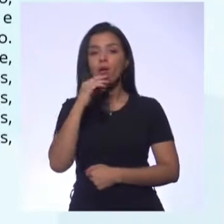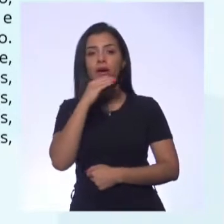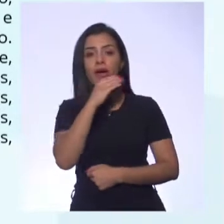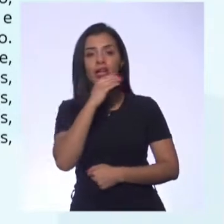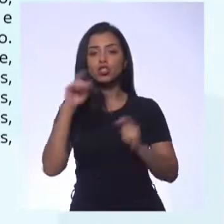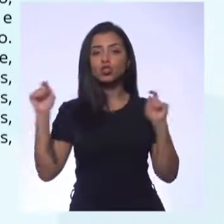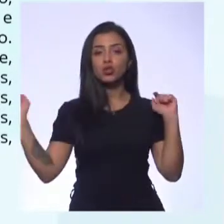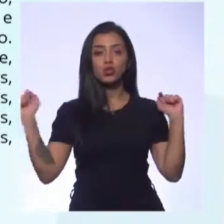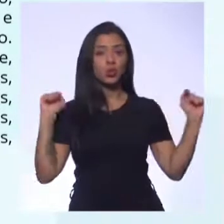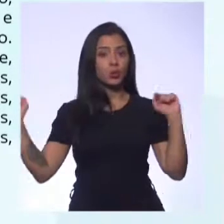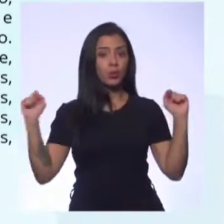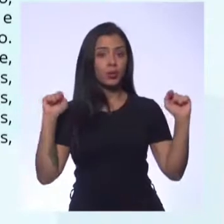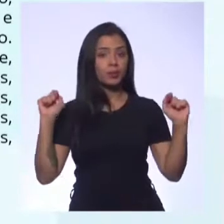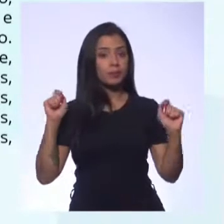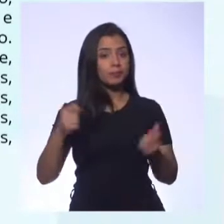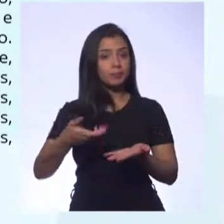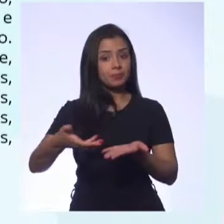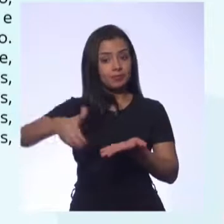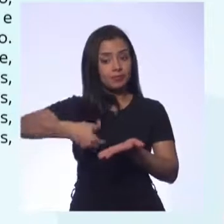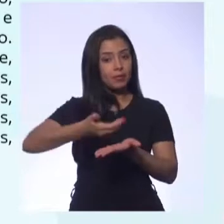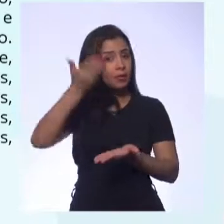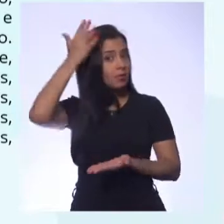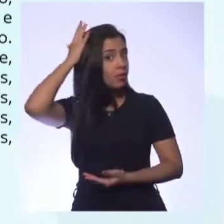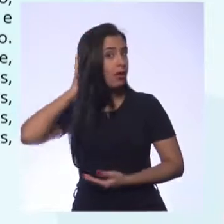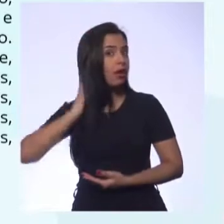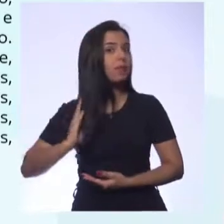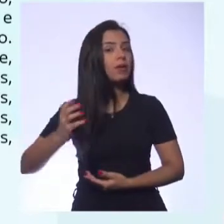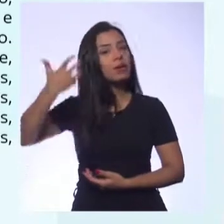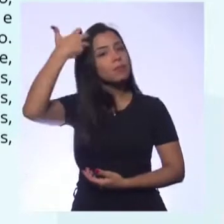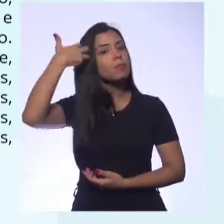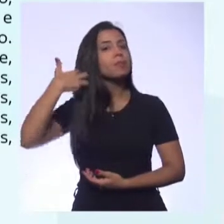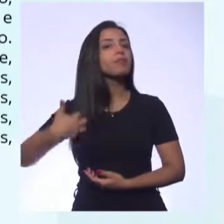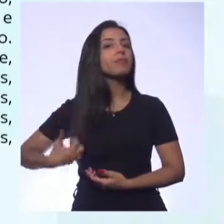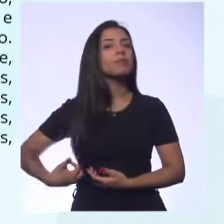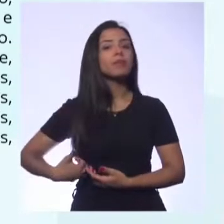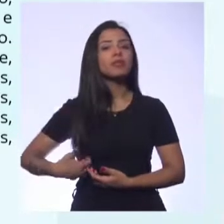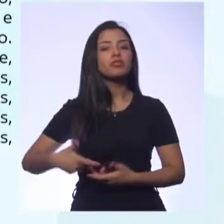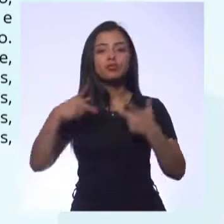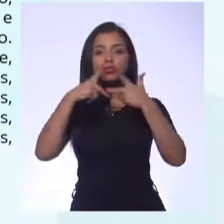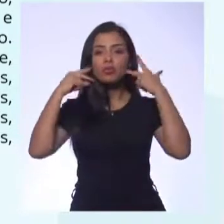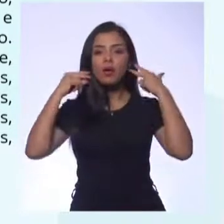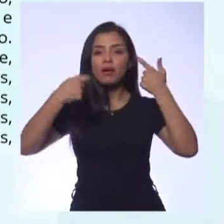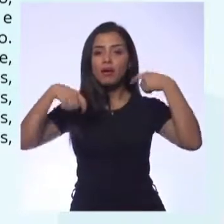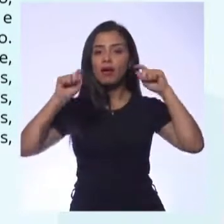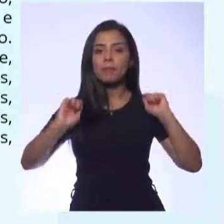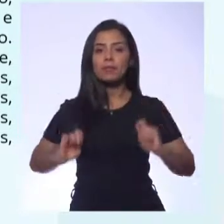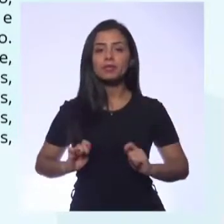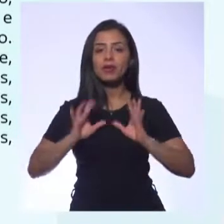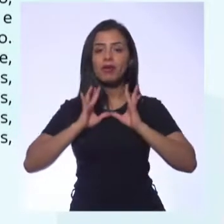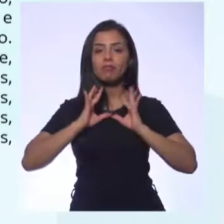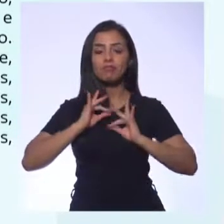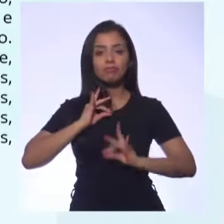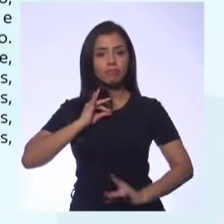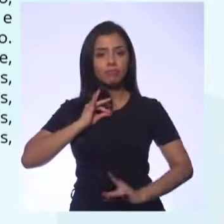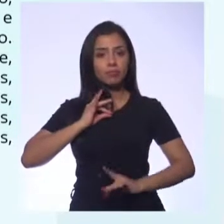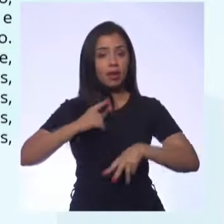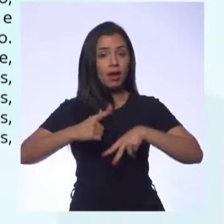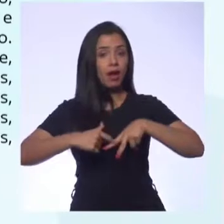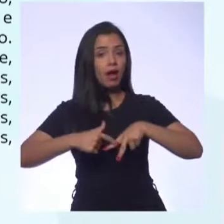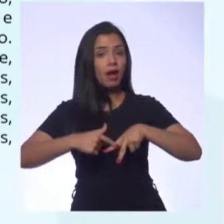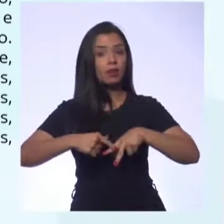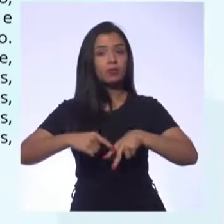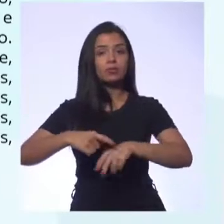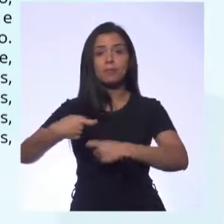Creme para cabelo, pente, cueca, camisa, Abotoaduras, calça,